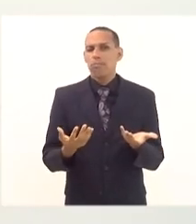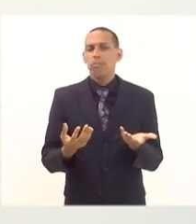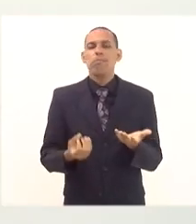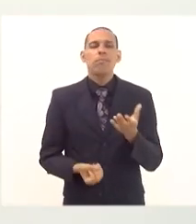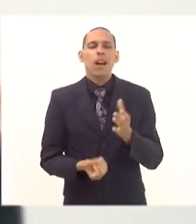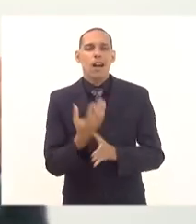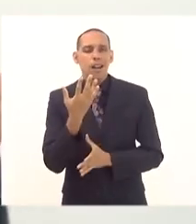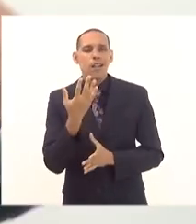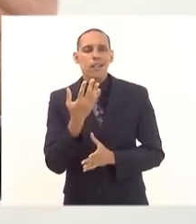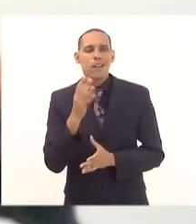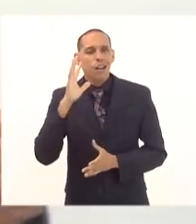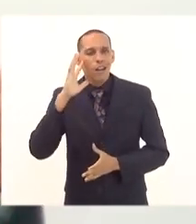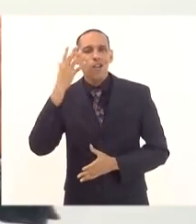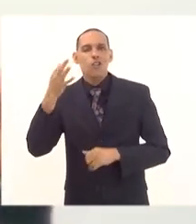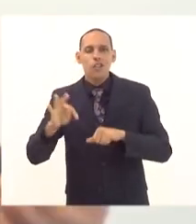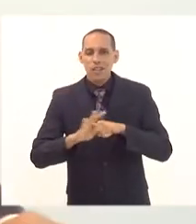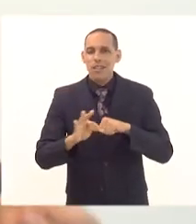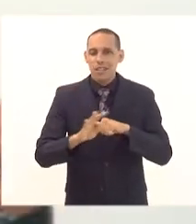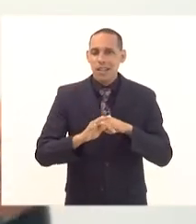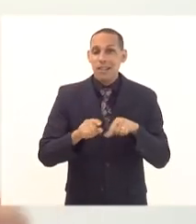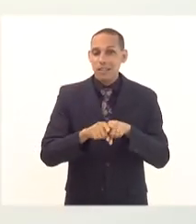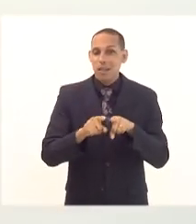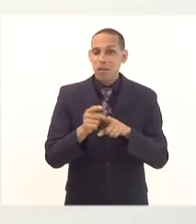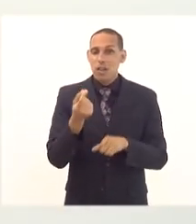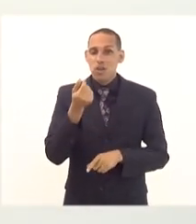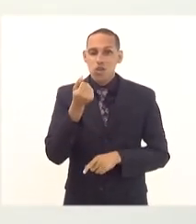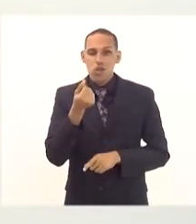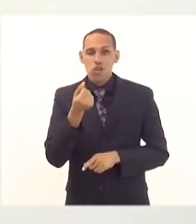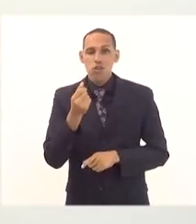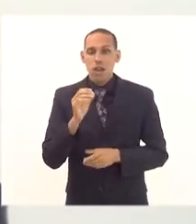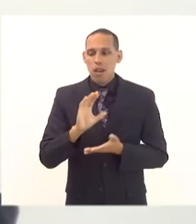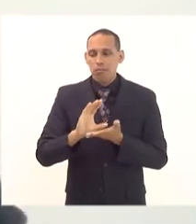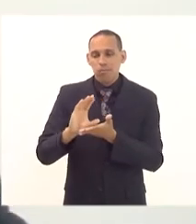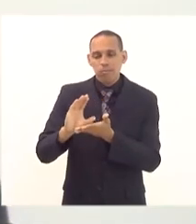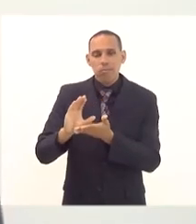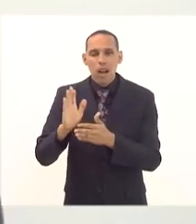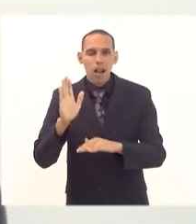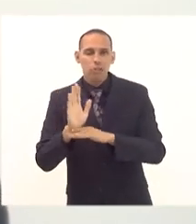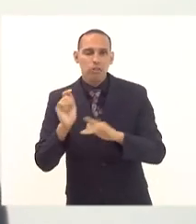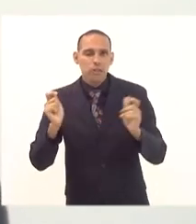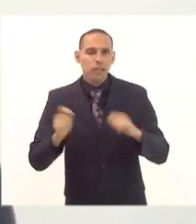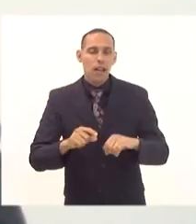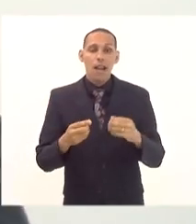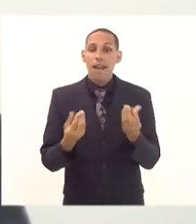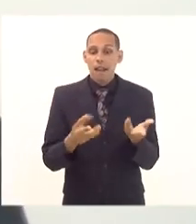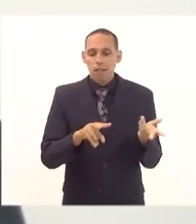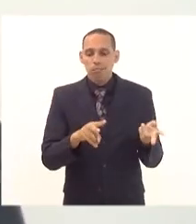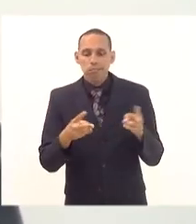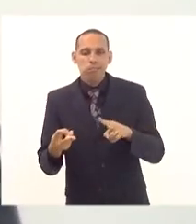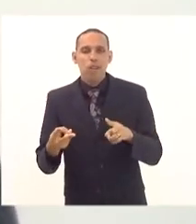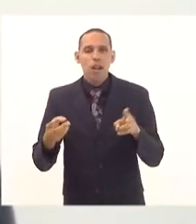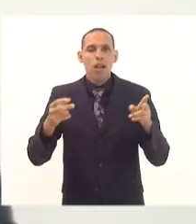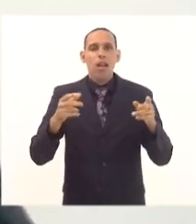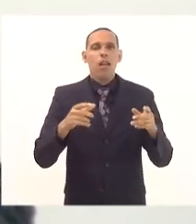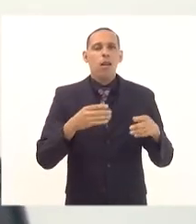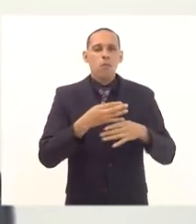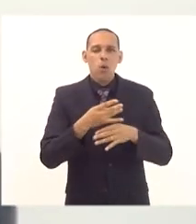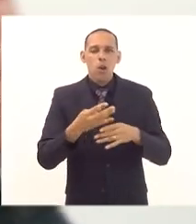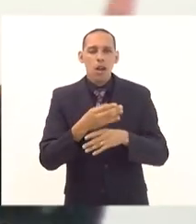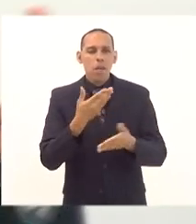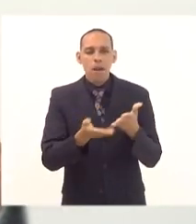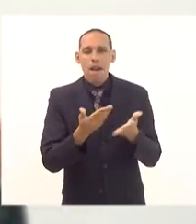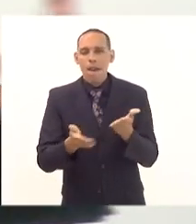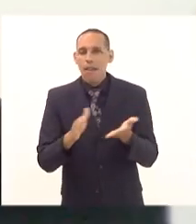de uma solução técnica na viabilização financeira inclusive uma solução técnica para que essa migração não penaliza os municípios Fluminenses